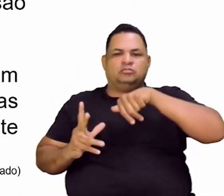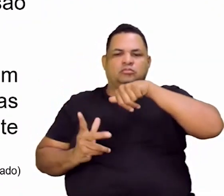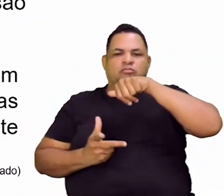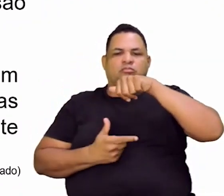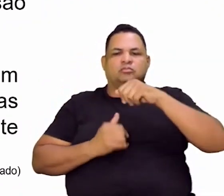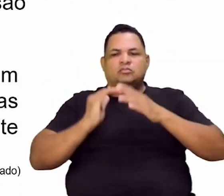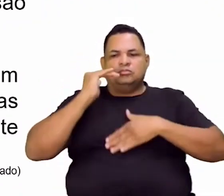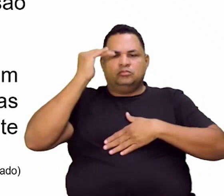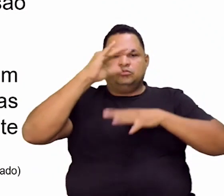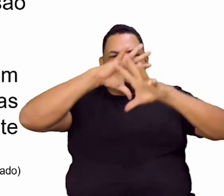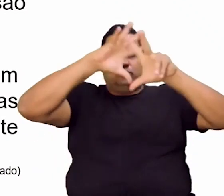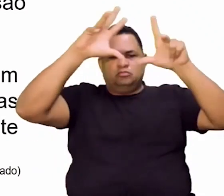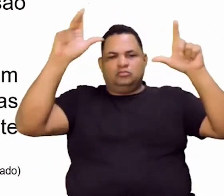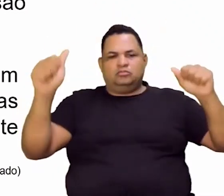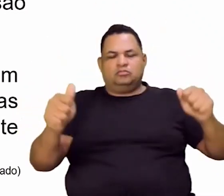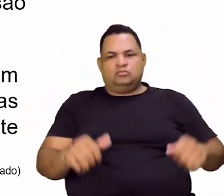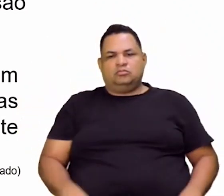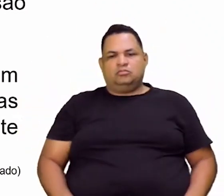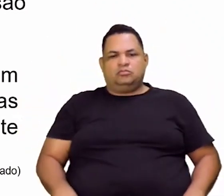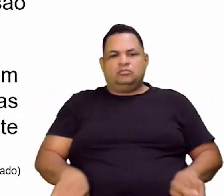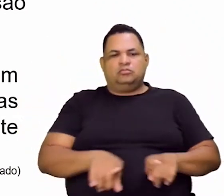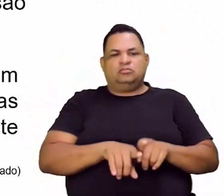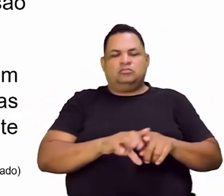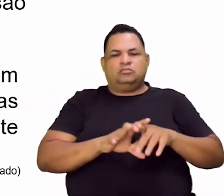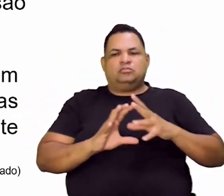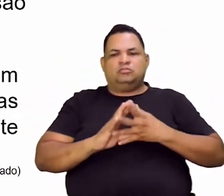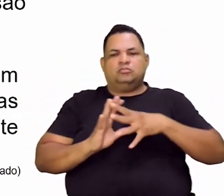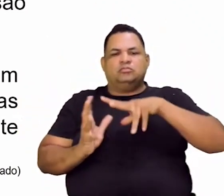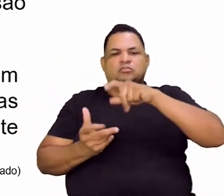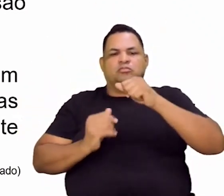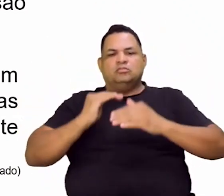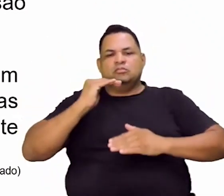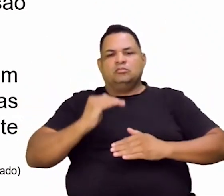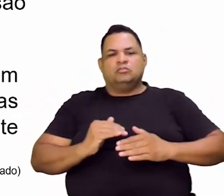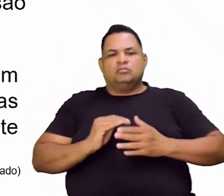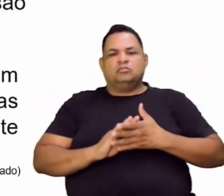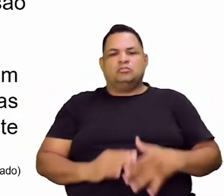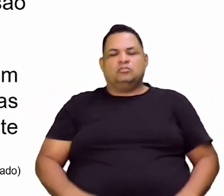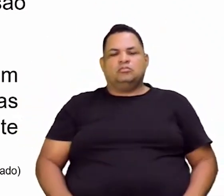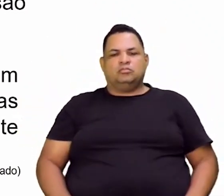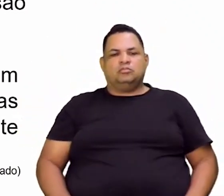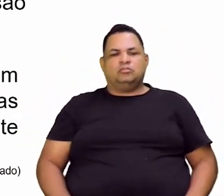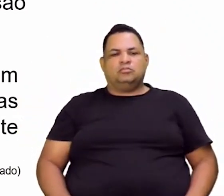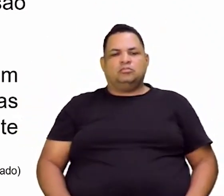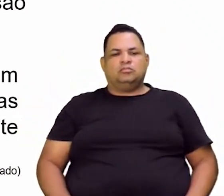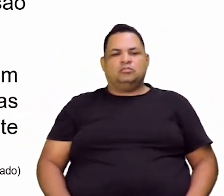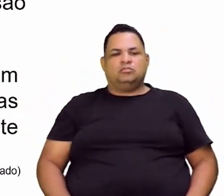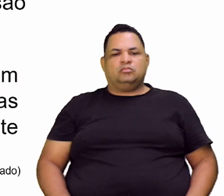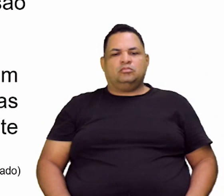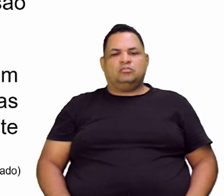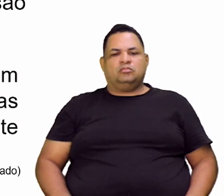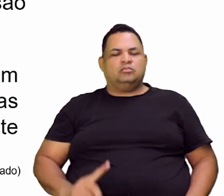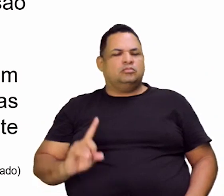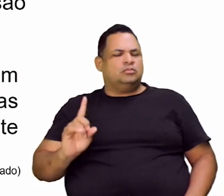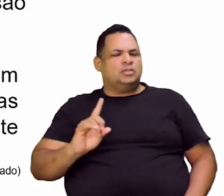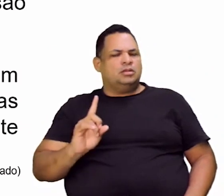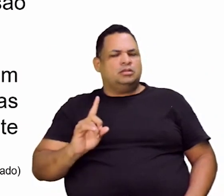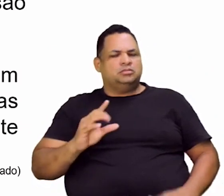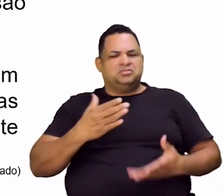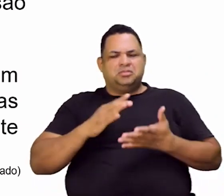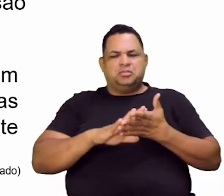mundo superior dos céus e o mundo inferior e corruptível da terra. A questão não era